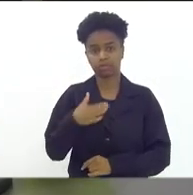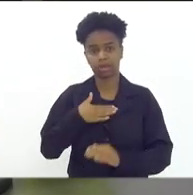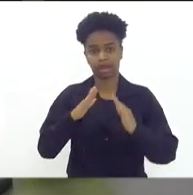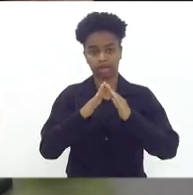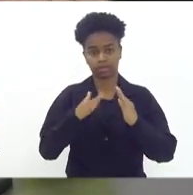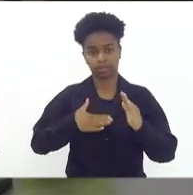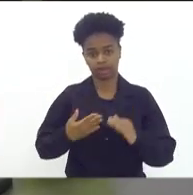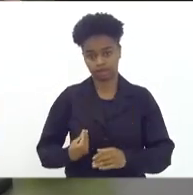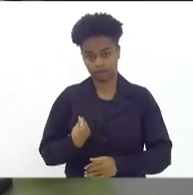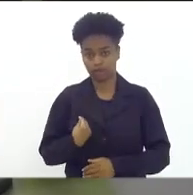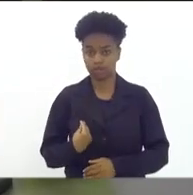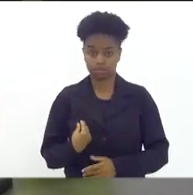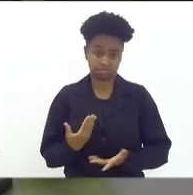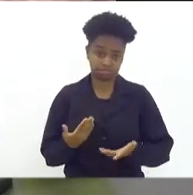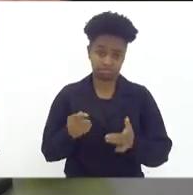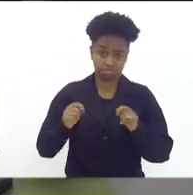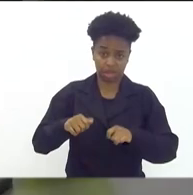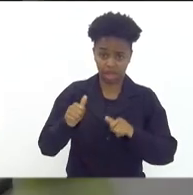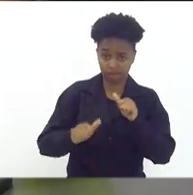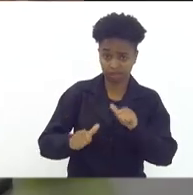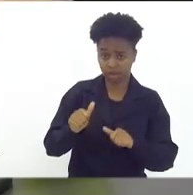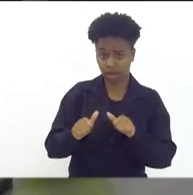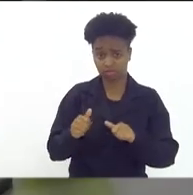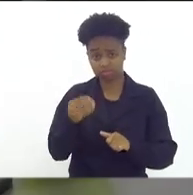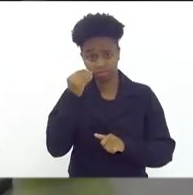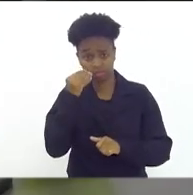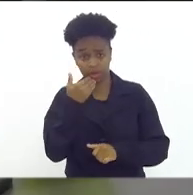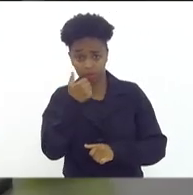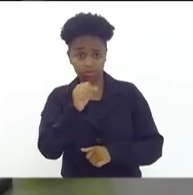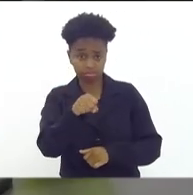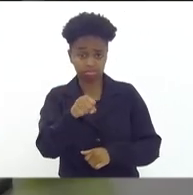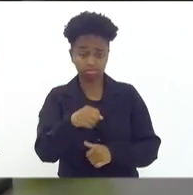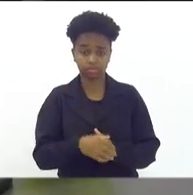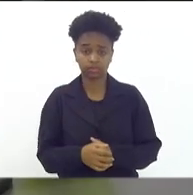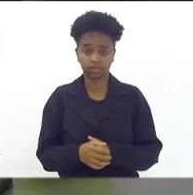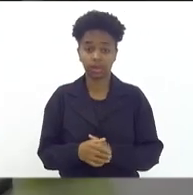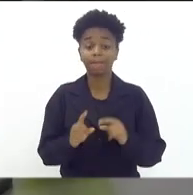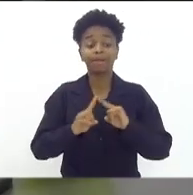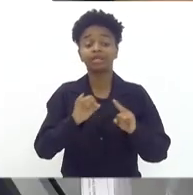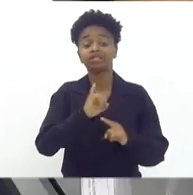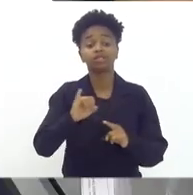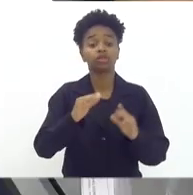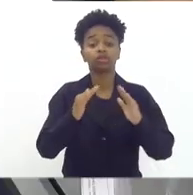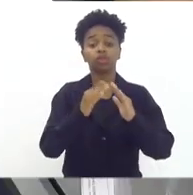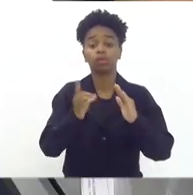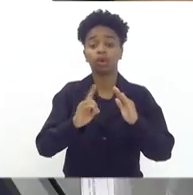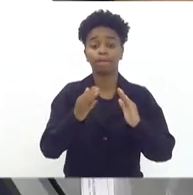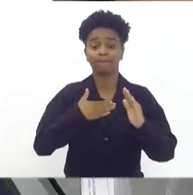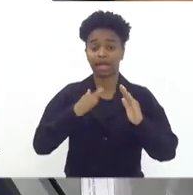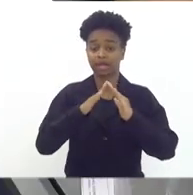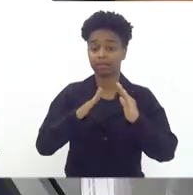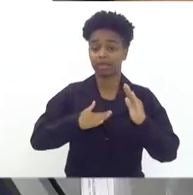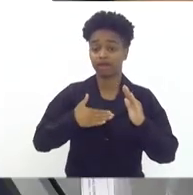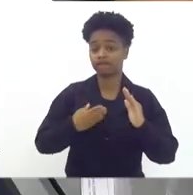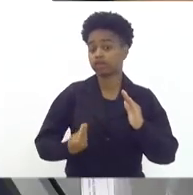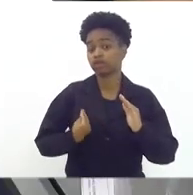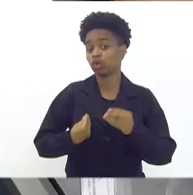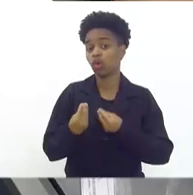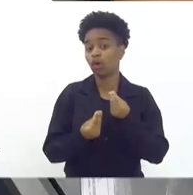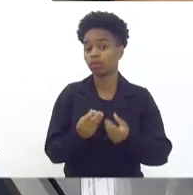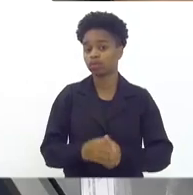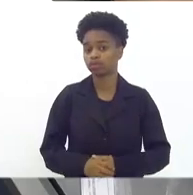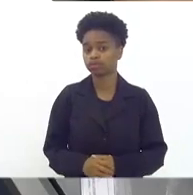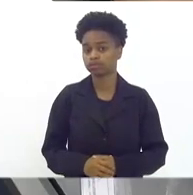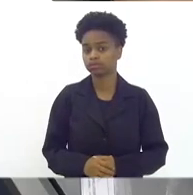se avaliar se melhorar não é possível e quem não é da casa da minha vida fica como então é possível